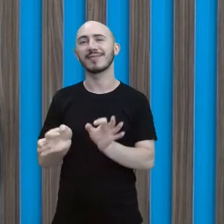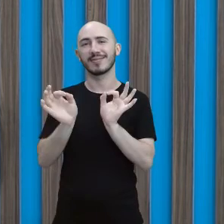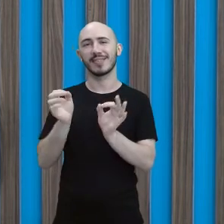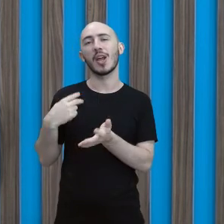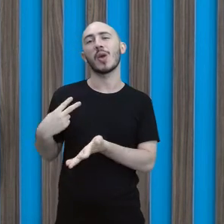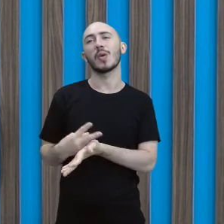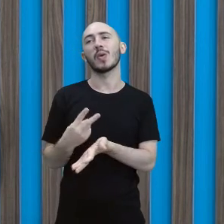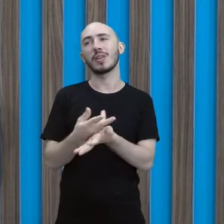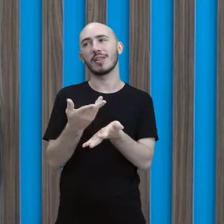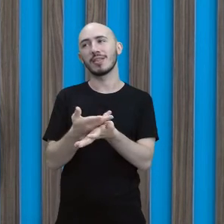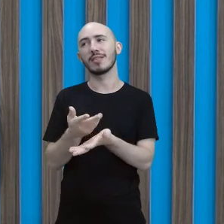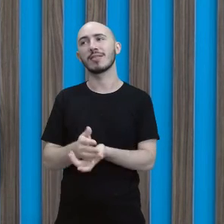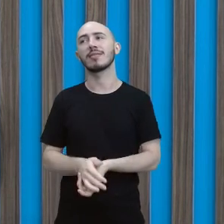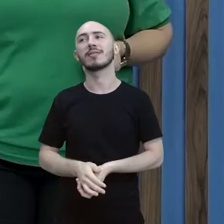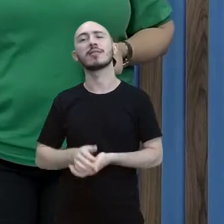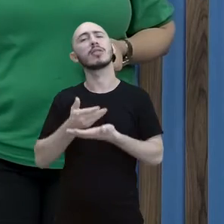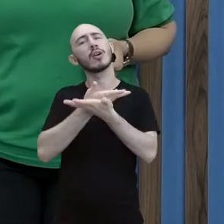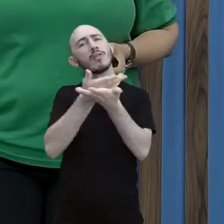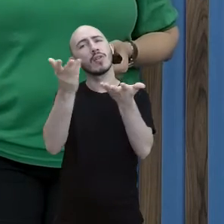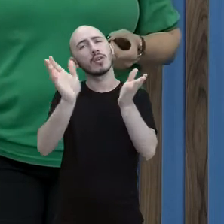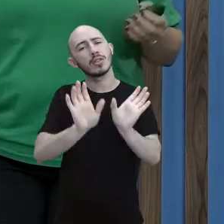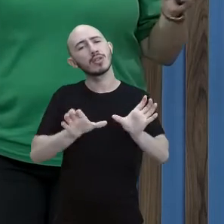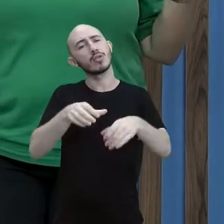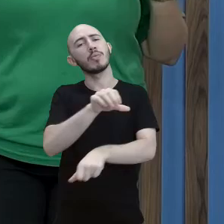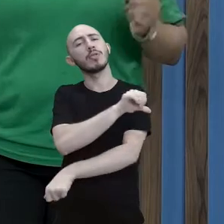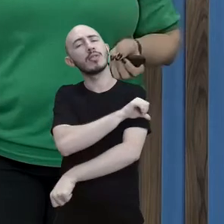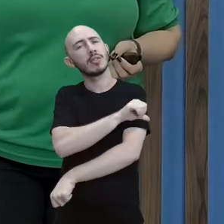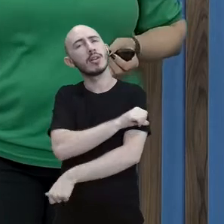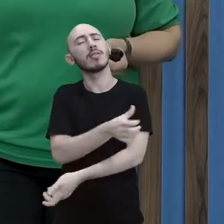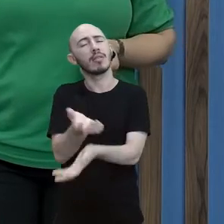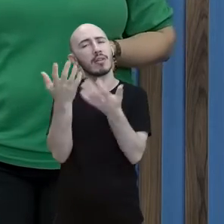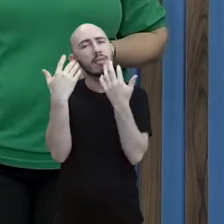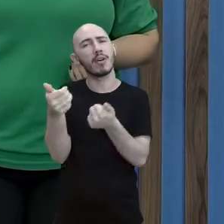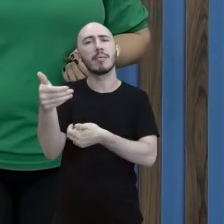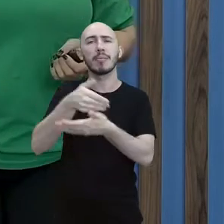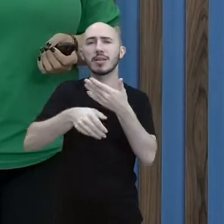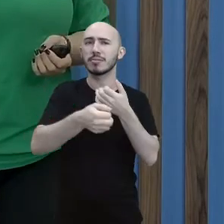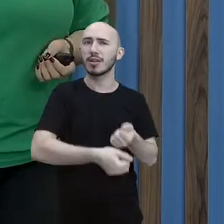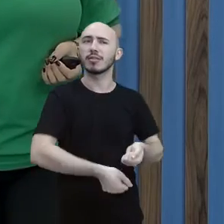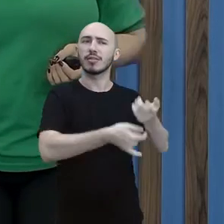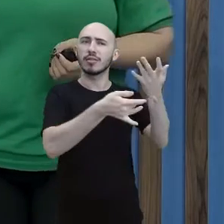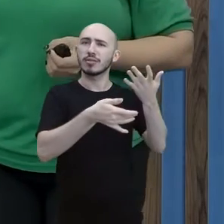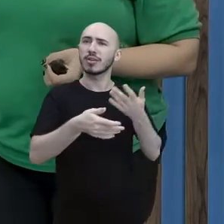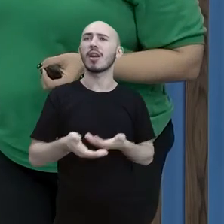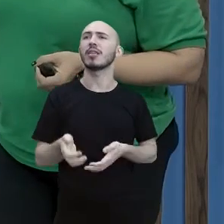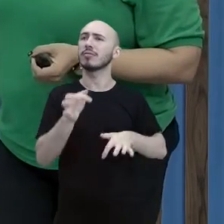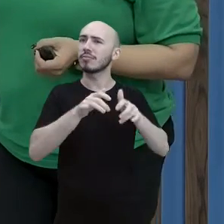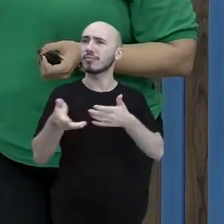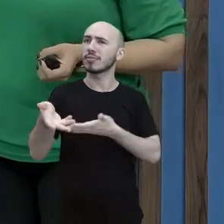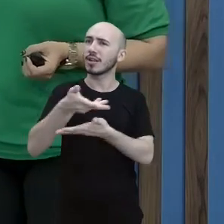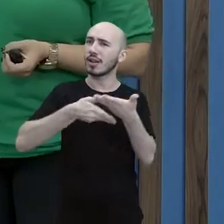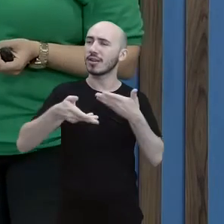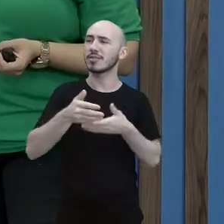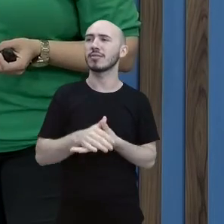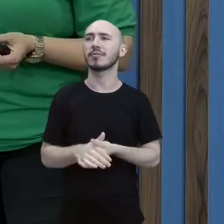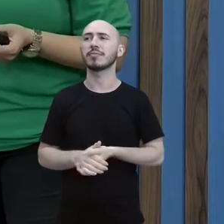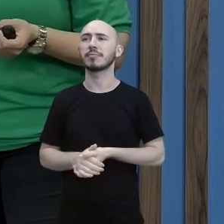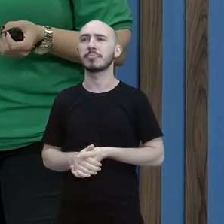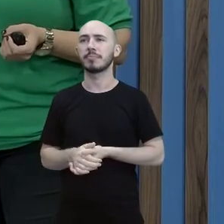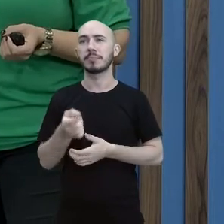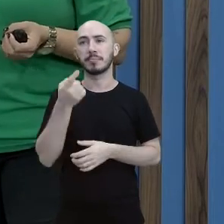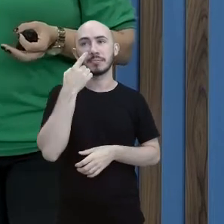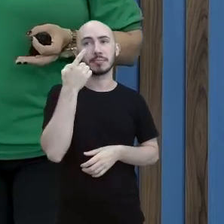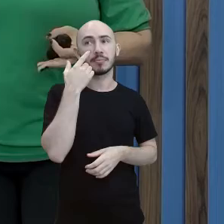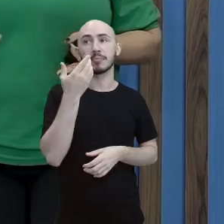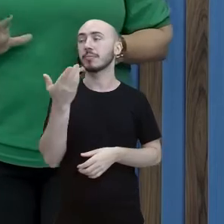Então vamos lá, nono ano, vamos agitar aí esse chat da gente, né? Vamos seguir aqui então